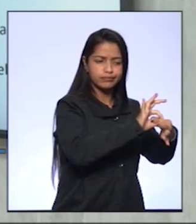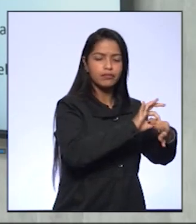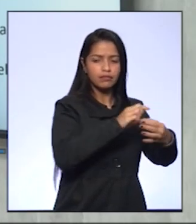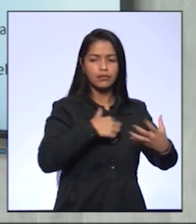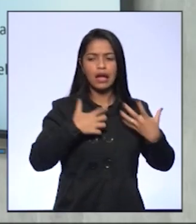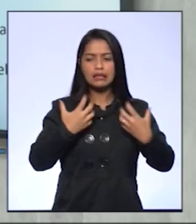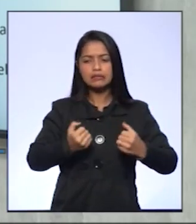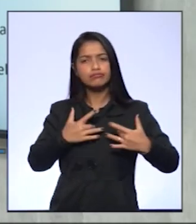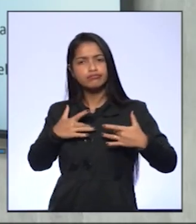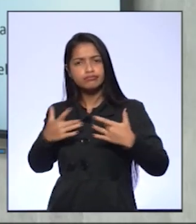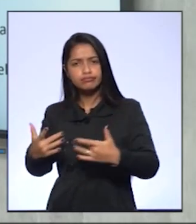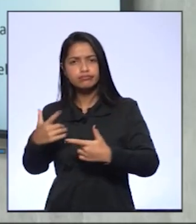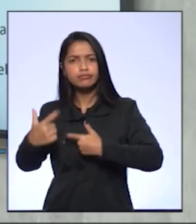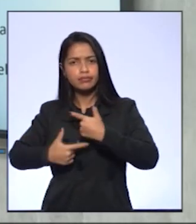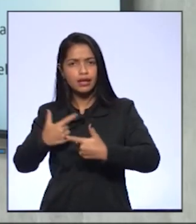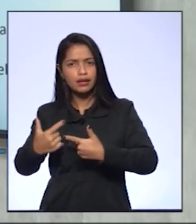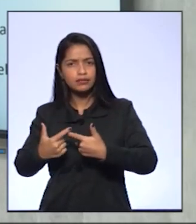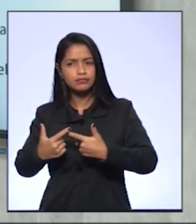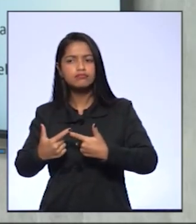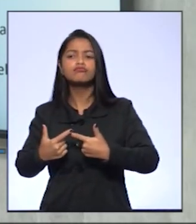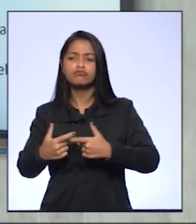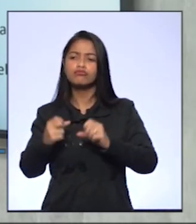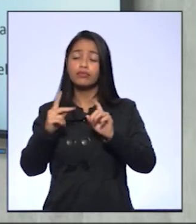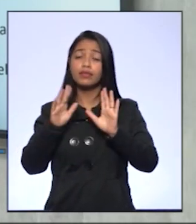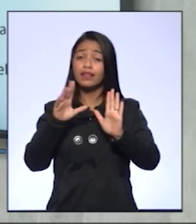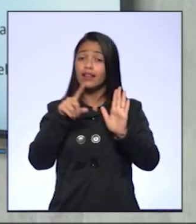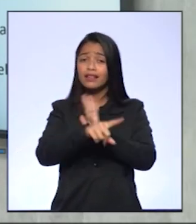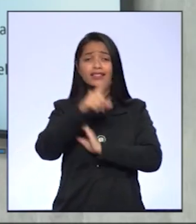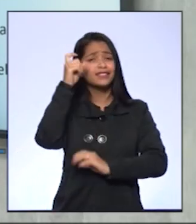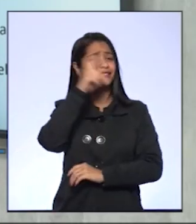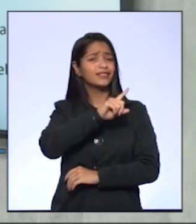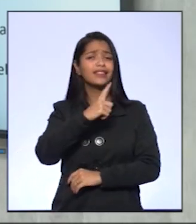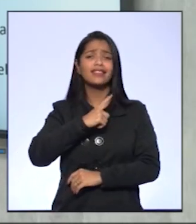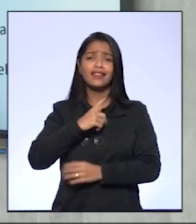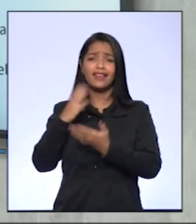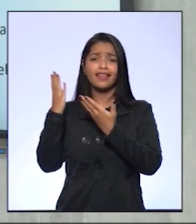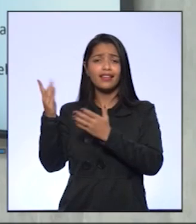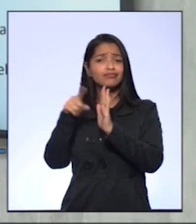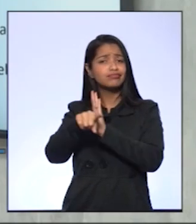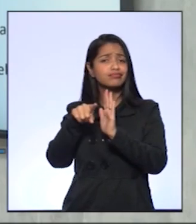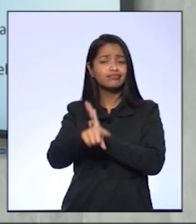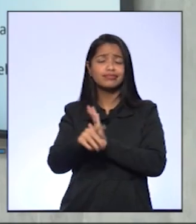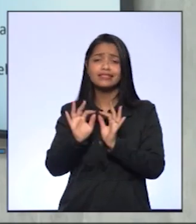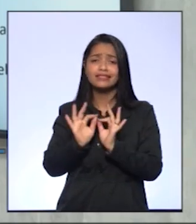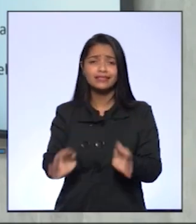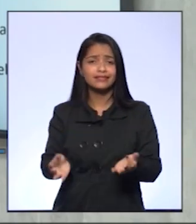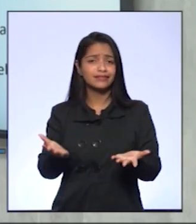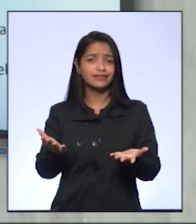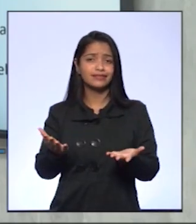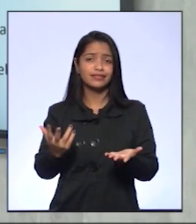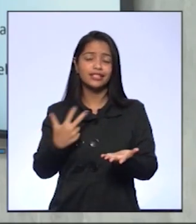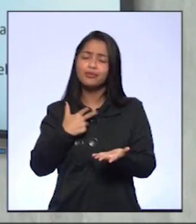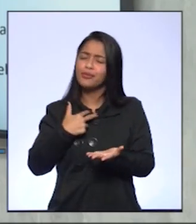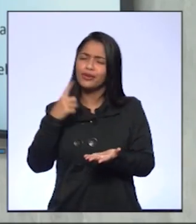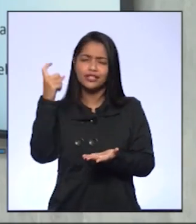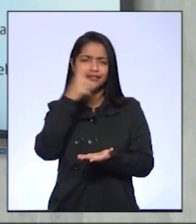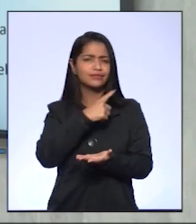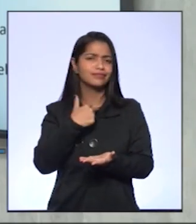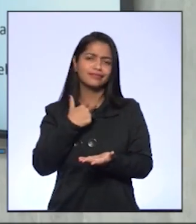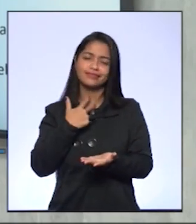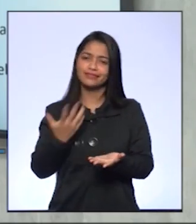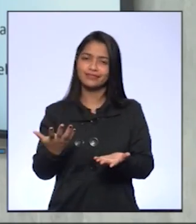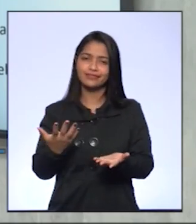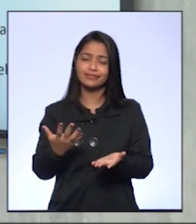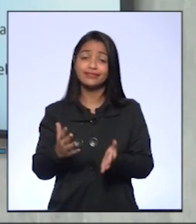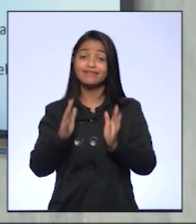falar? Não era para essa questão ser difícil. Porque está lá o texto, é isso, as alternativas, beleza, é isso. Não era para ser difícil. E aí eu te falo, eu juro para